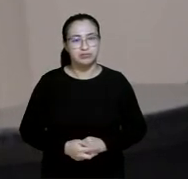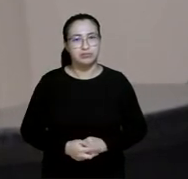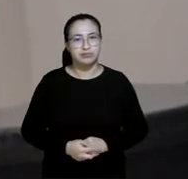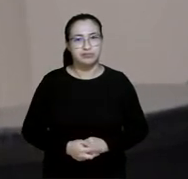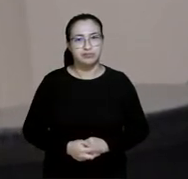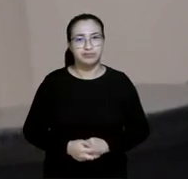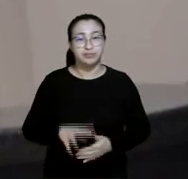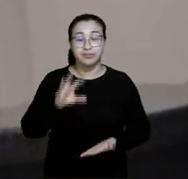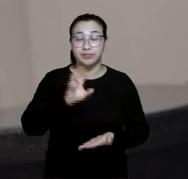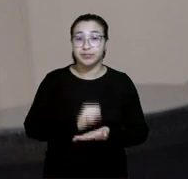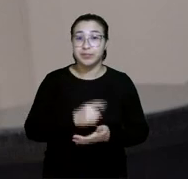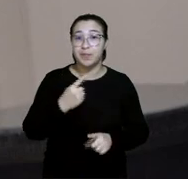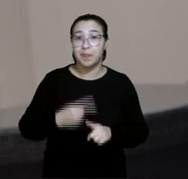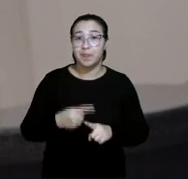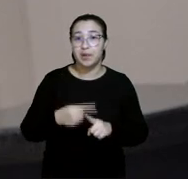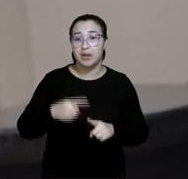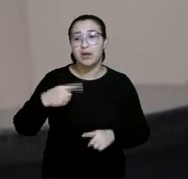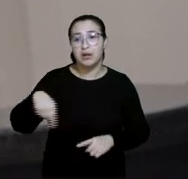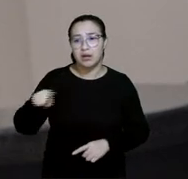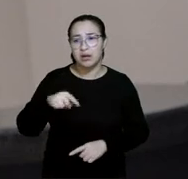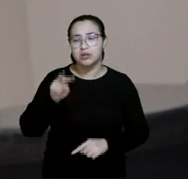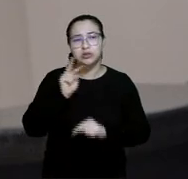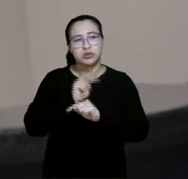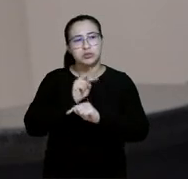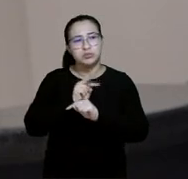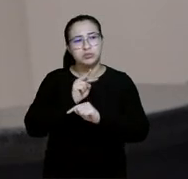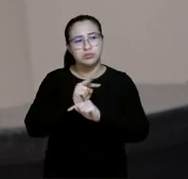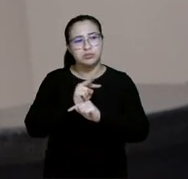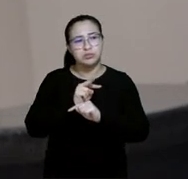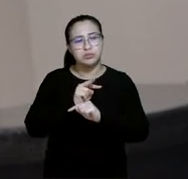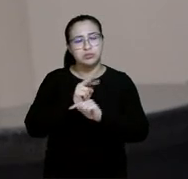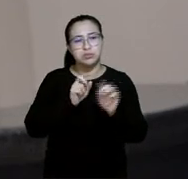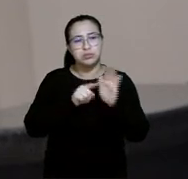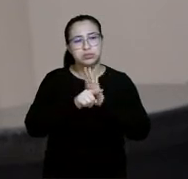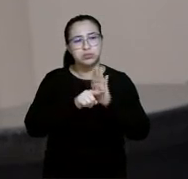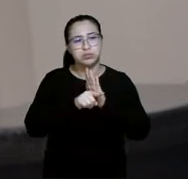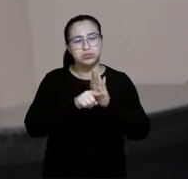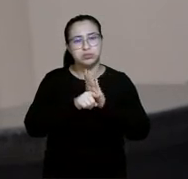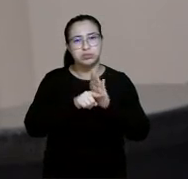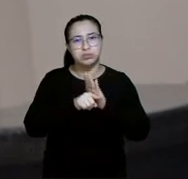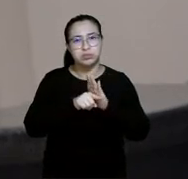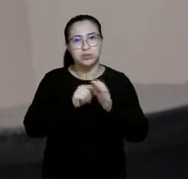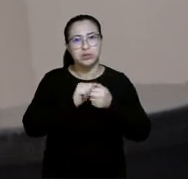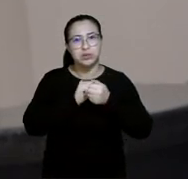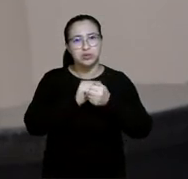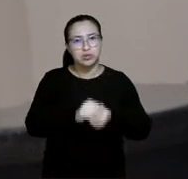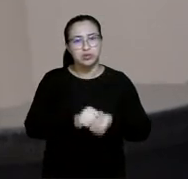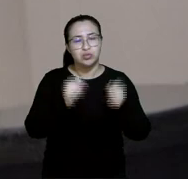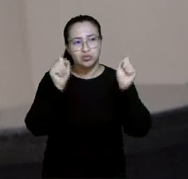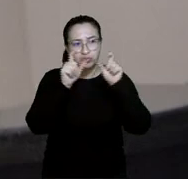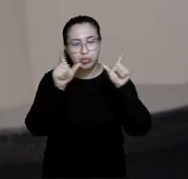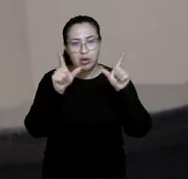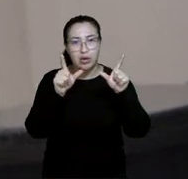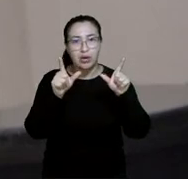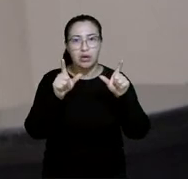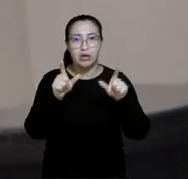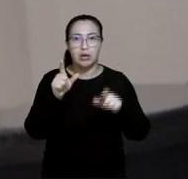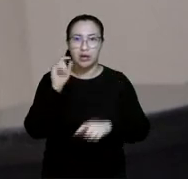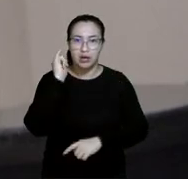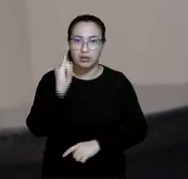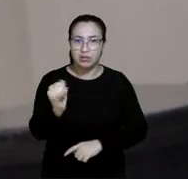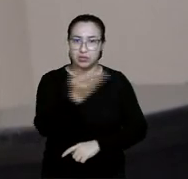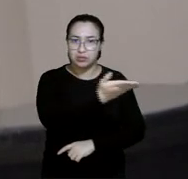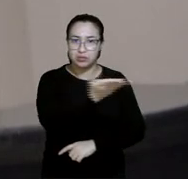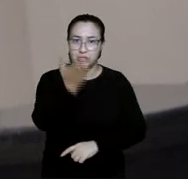registro, porque nós vamos acompanhar esse caso diuturnamente e deixar um recado